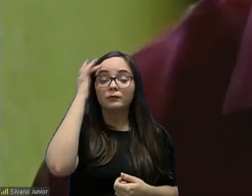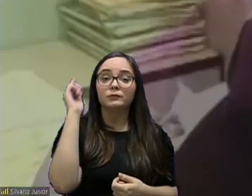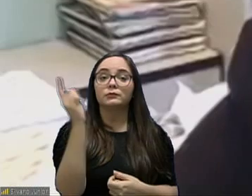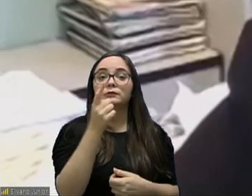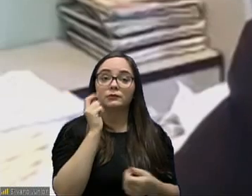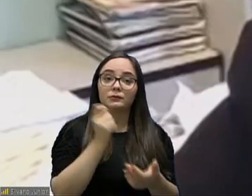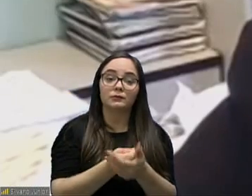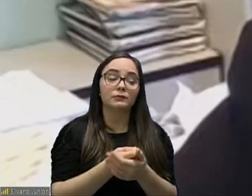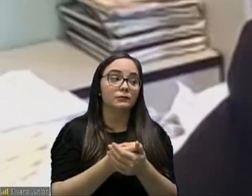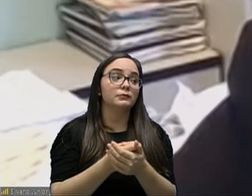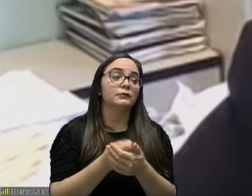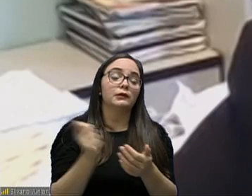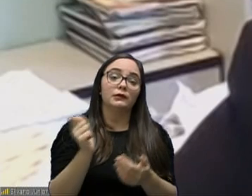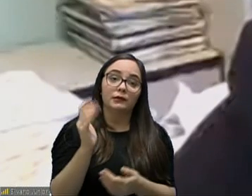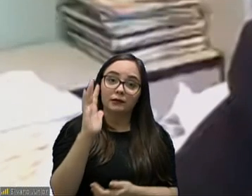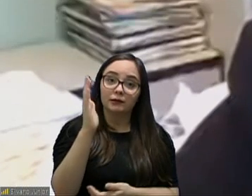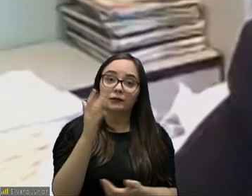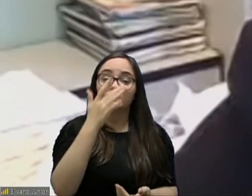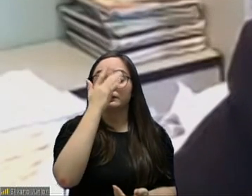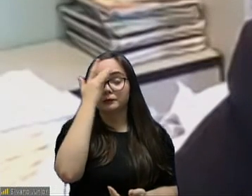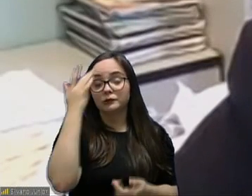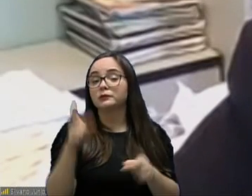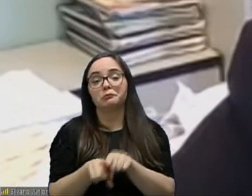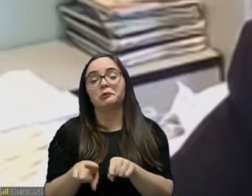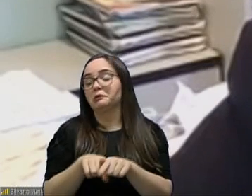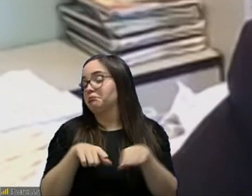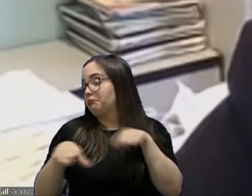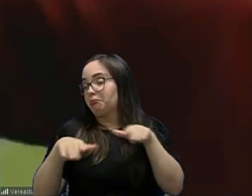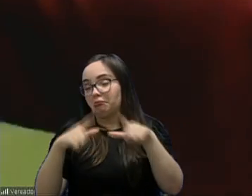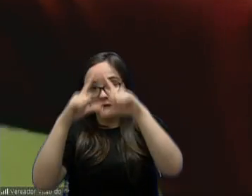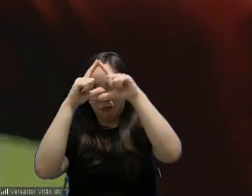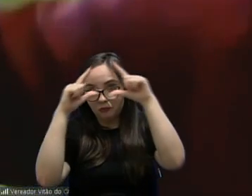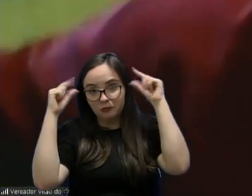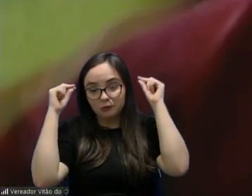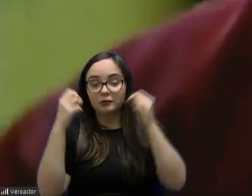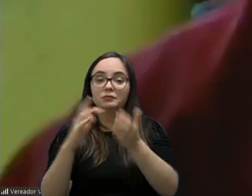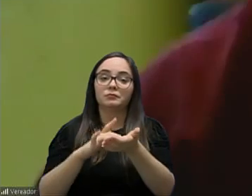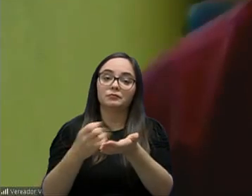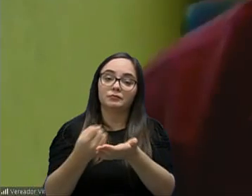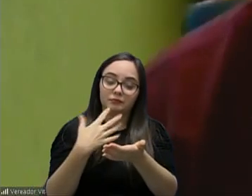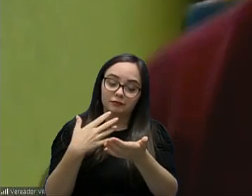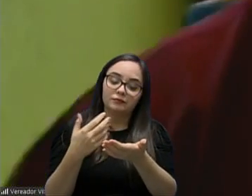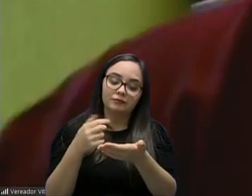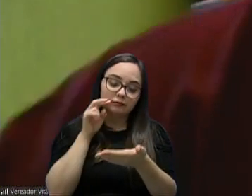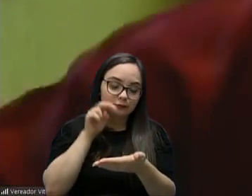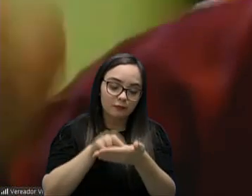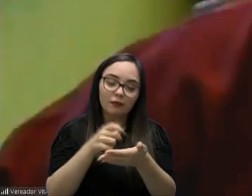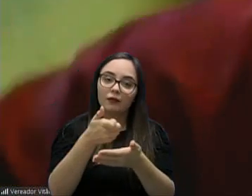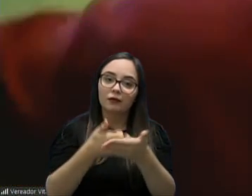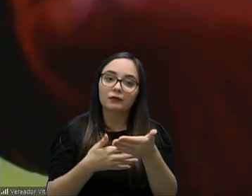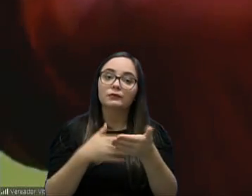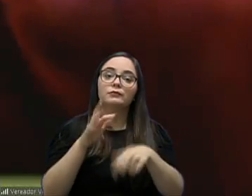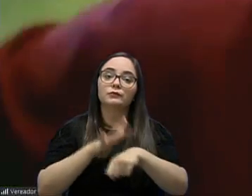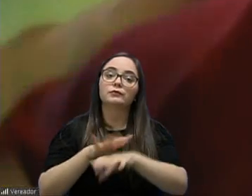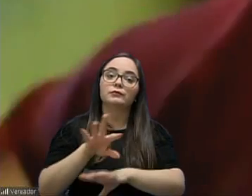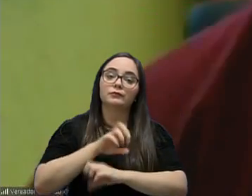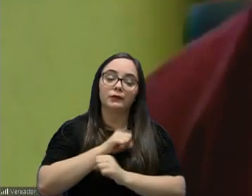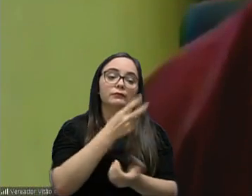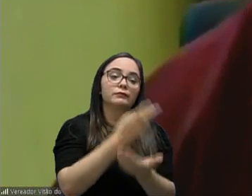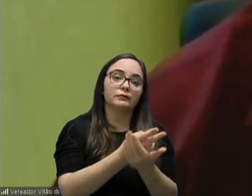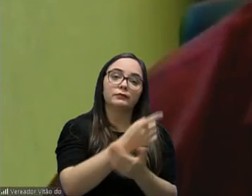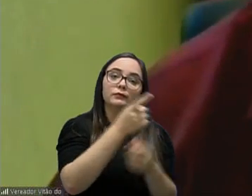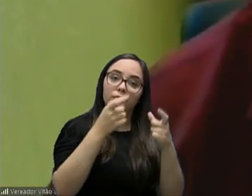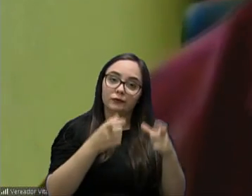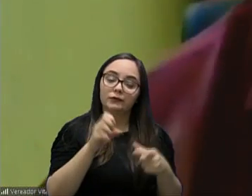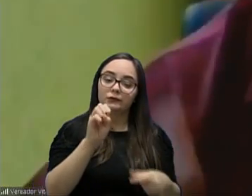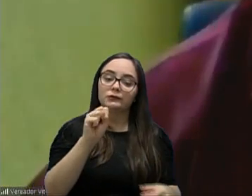de saúde, muitos enfermeiros infectados, tem enfermeiro que mandou mensagem para vir lá, que ficou infectado, está internado na Santa